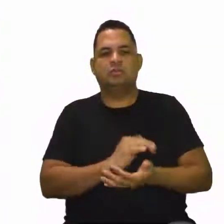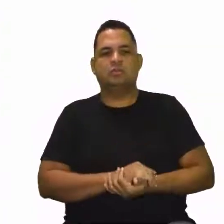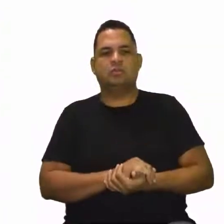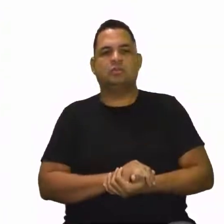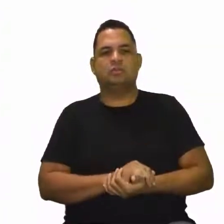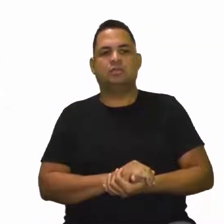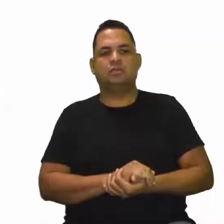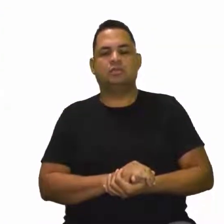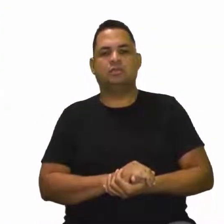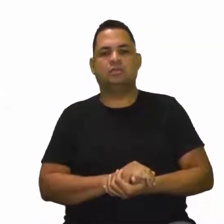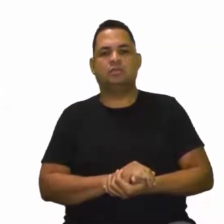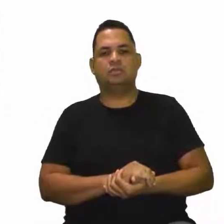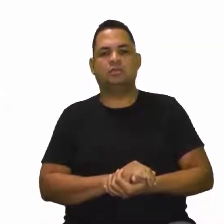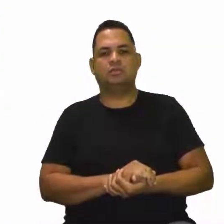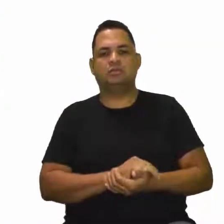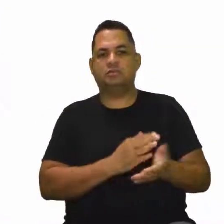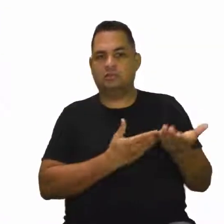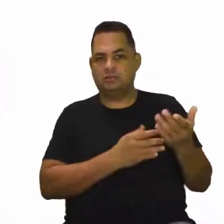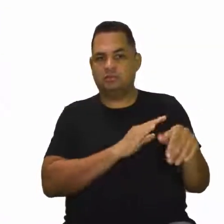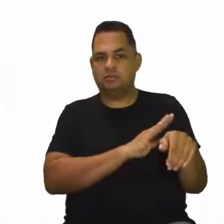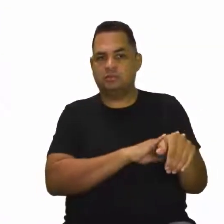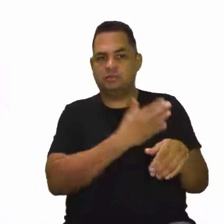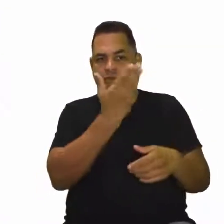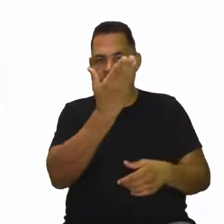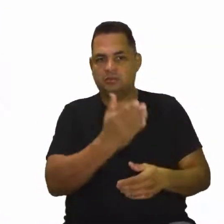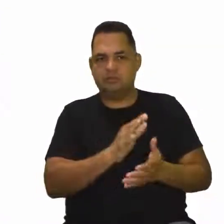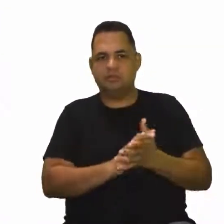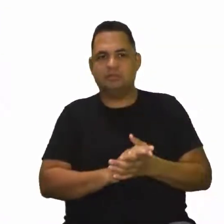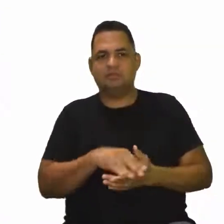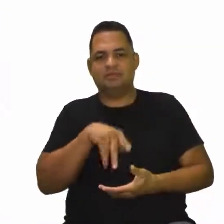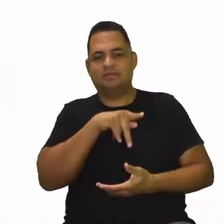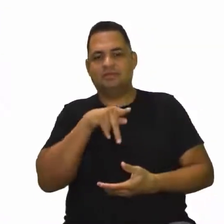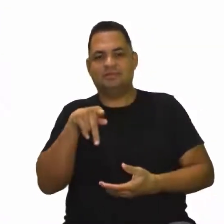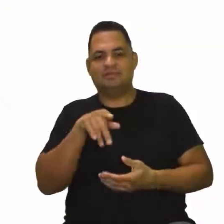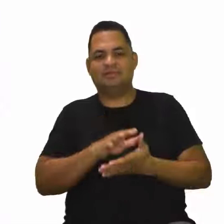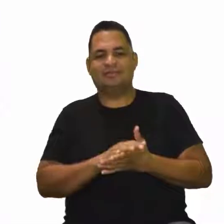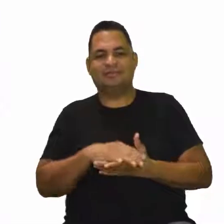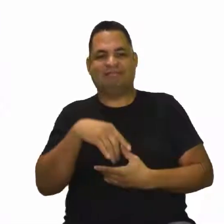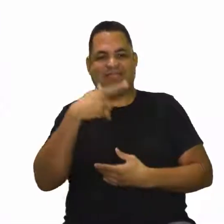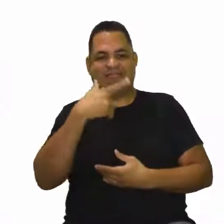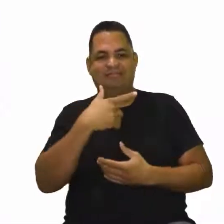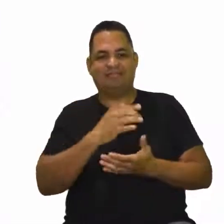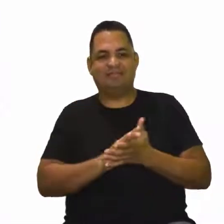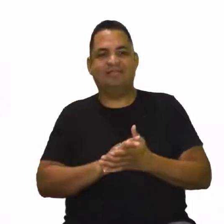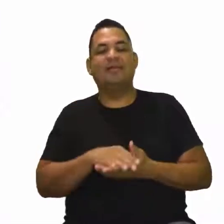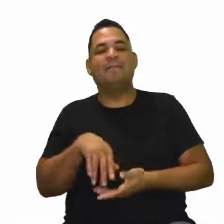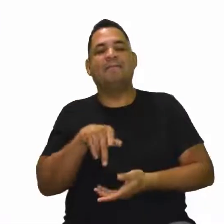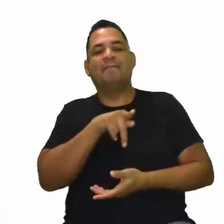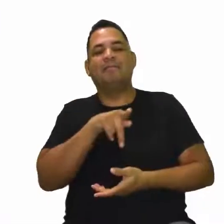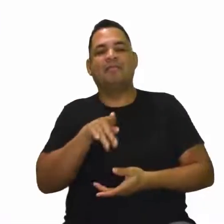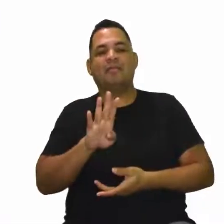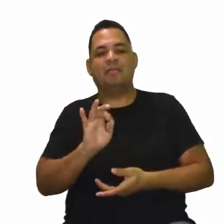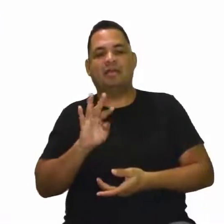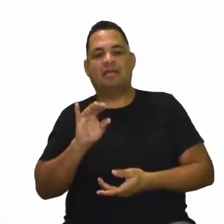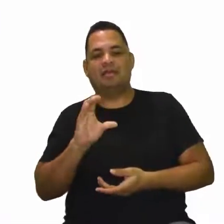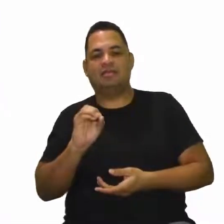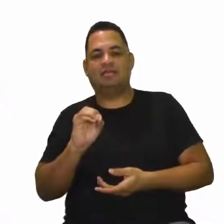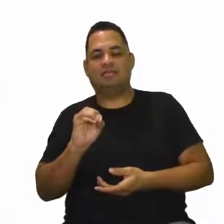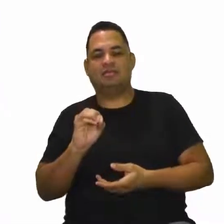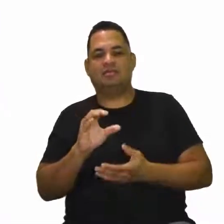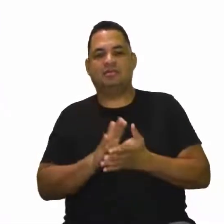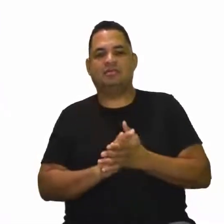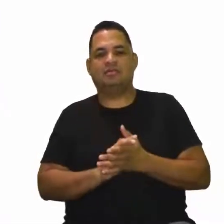vocês. Então, do lado esquerdo, esse cara feio pra caramba que vocês estão vendo aí é o professor Beto, né? Olha aí, o